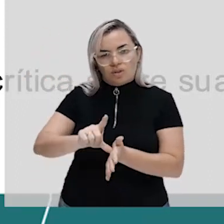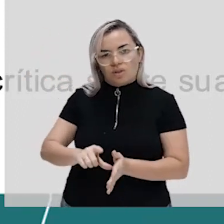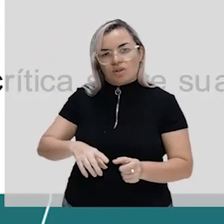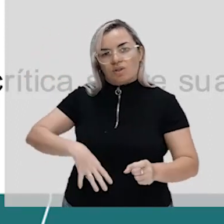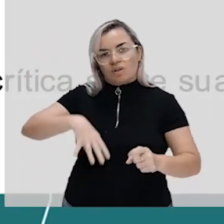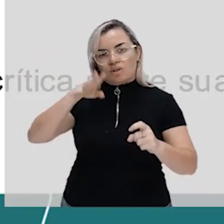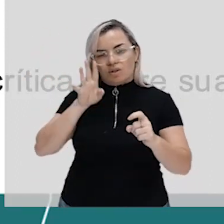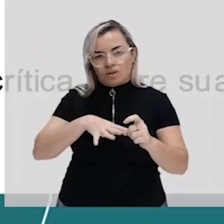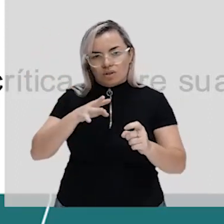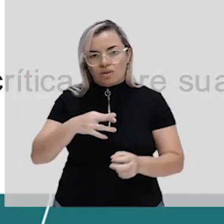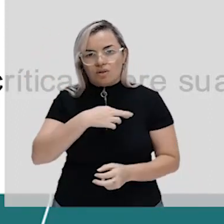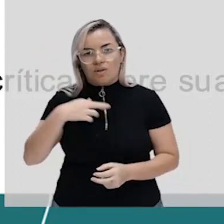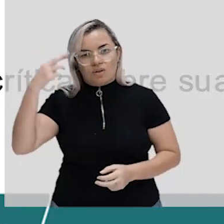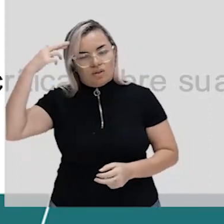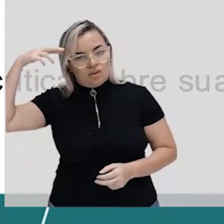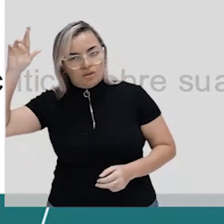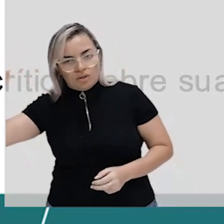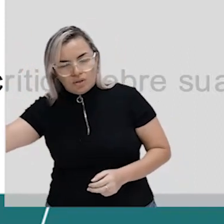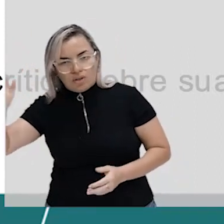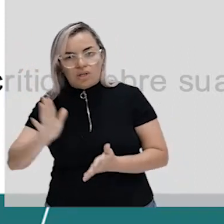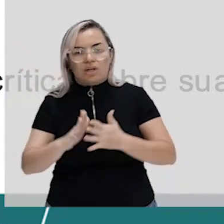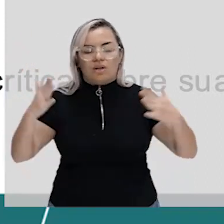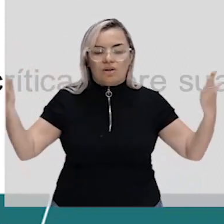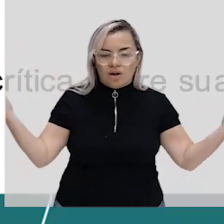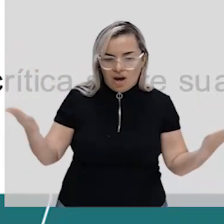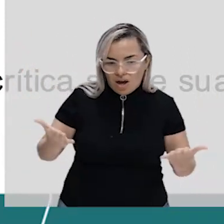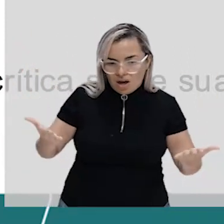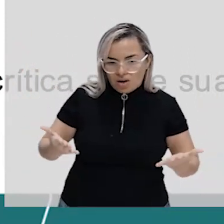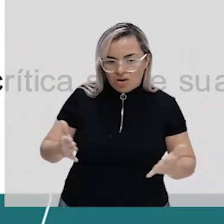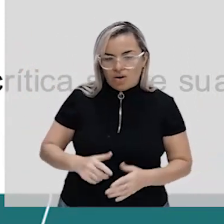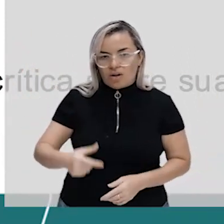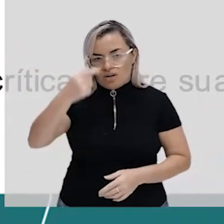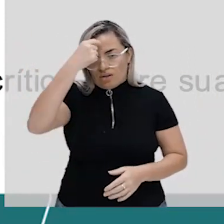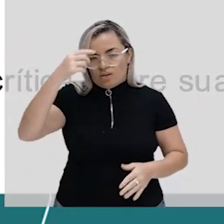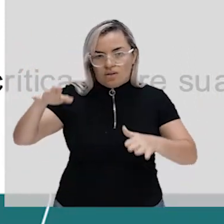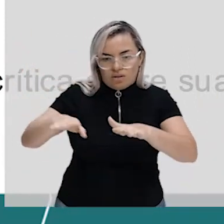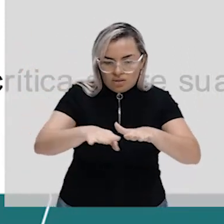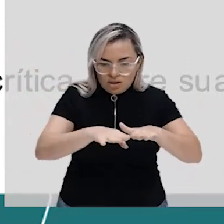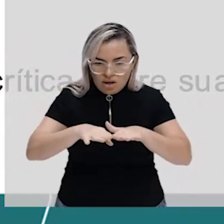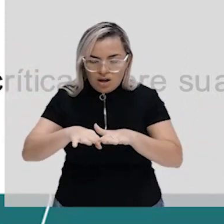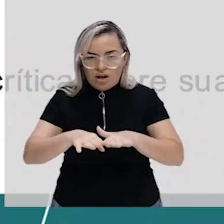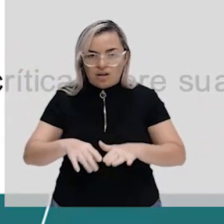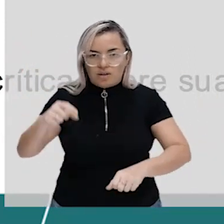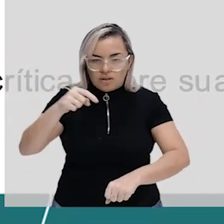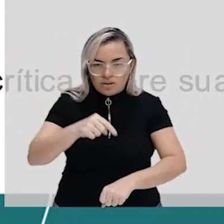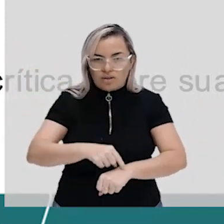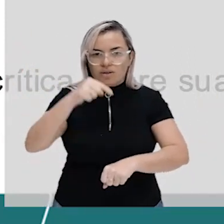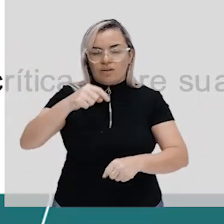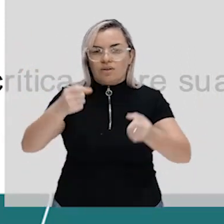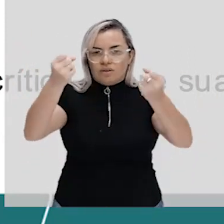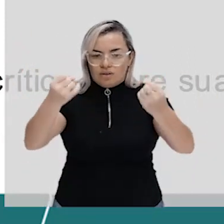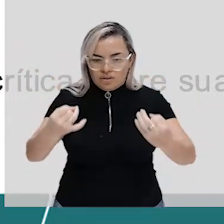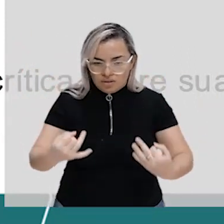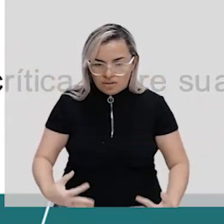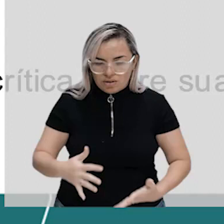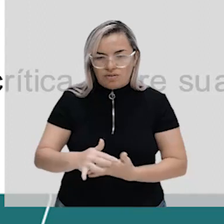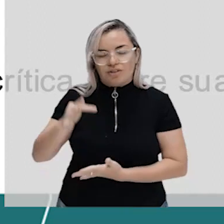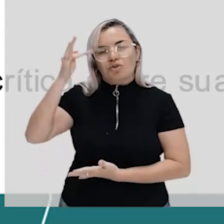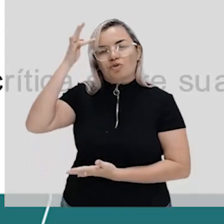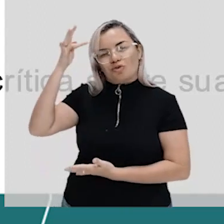mitologia, religião e agora senso comum. Nesse momento, vamos falar sobre